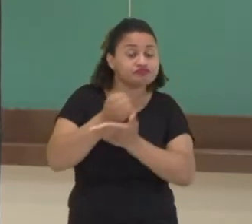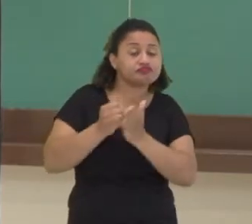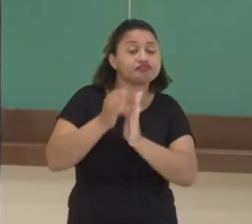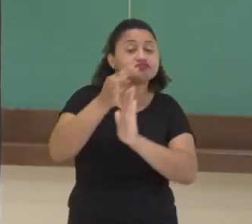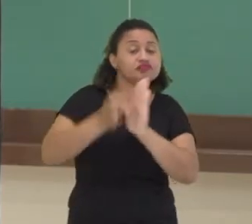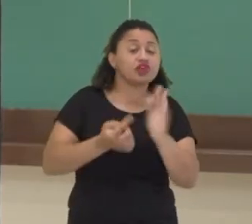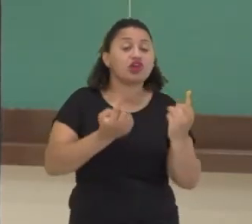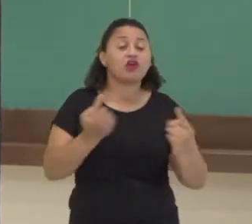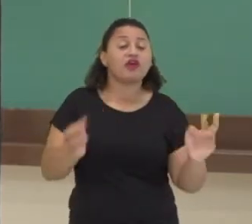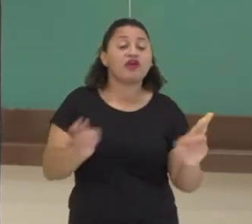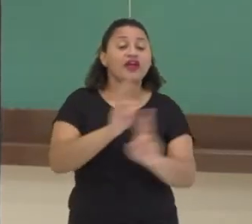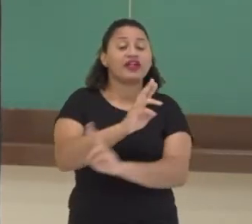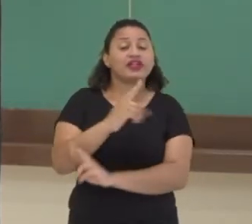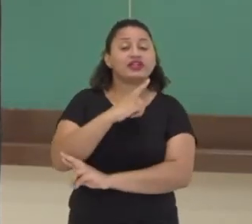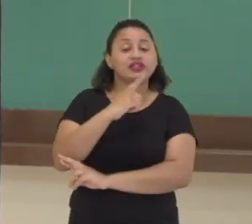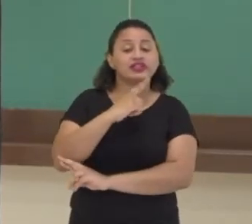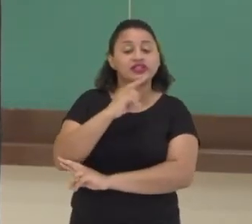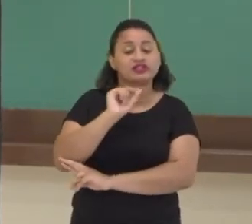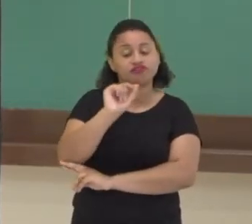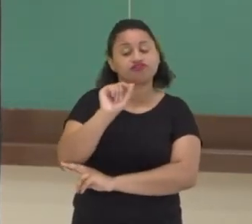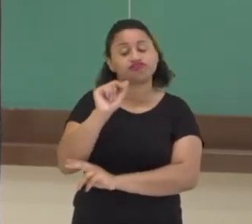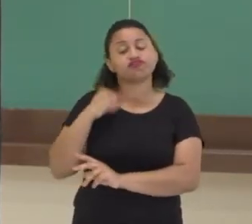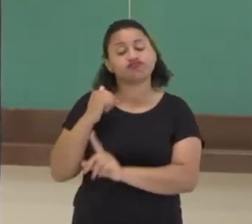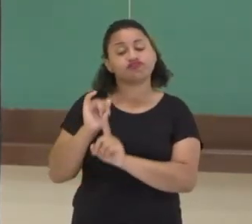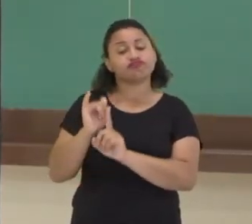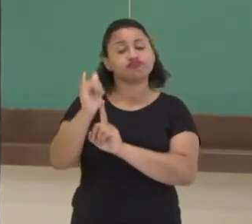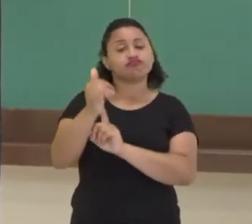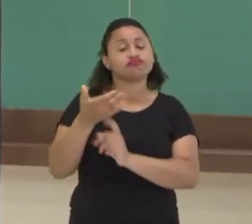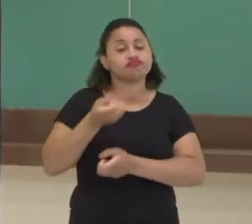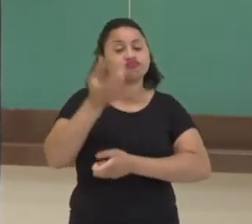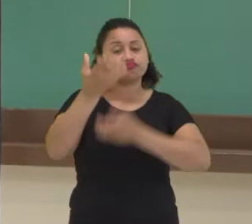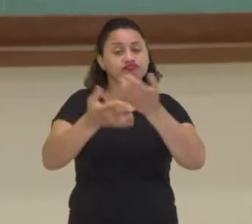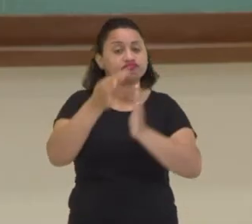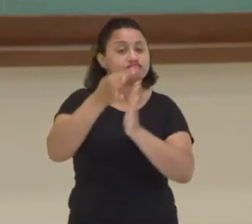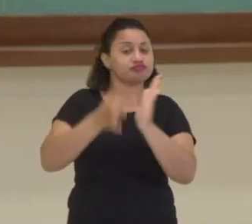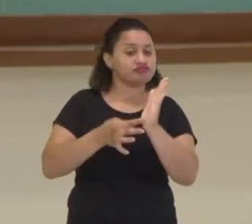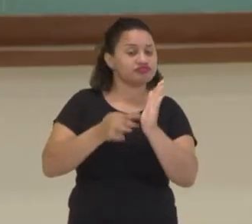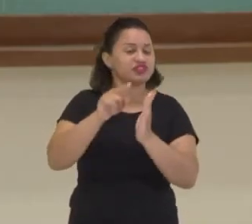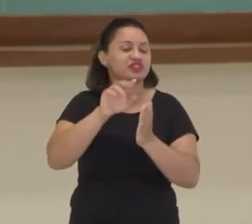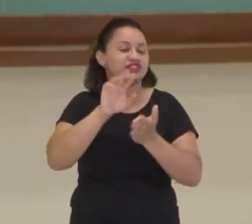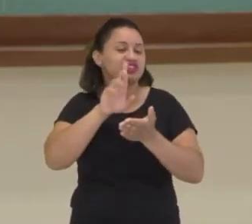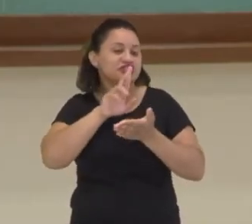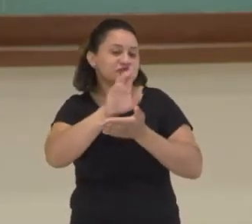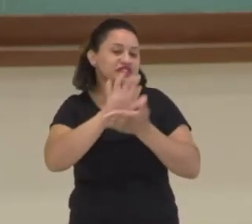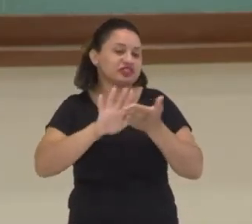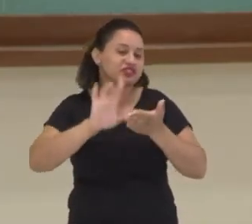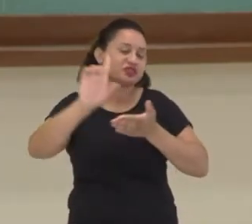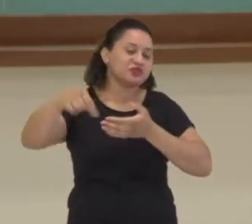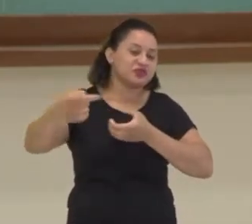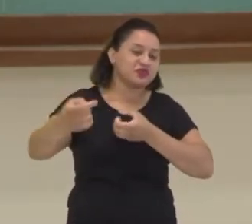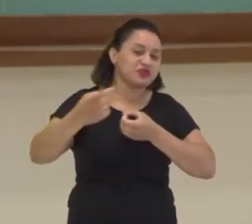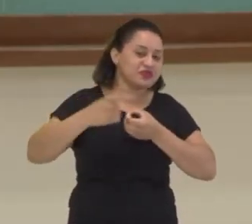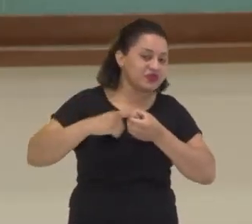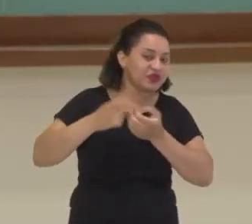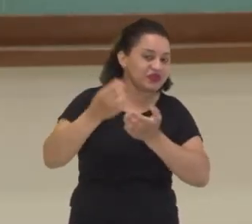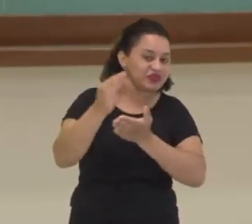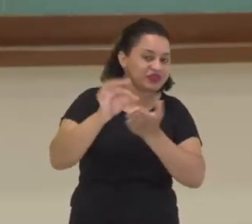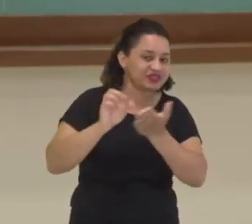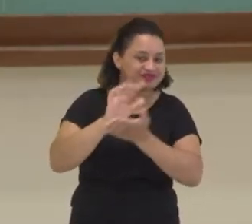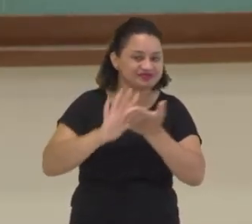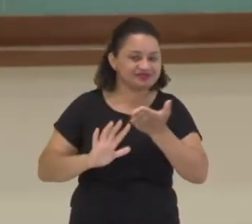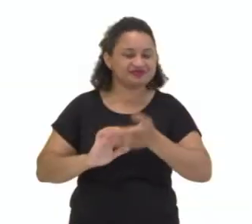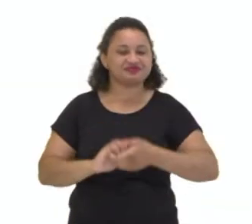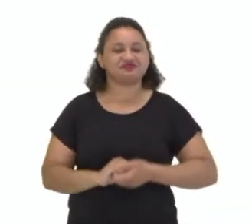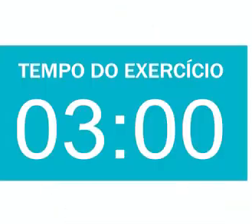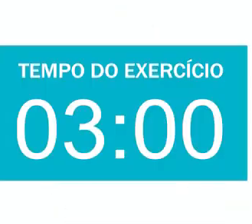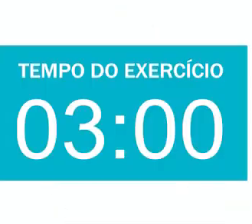a relação entre interlocutores no texto. Faz aí, que eu volto a seguir, conferir contigo.